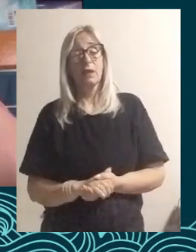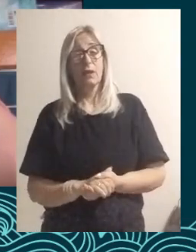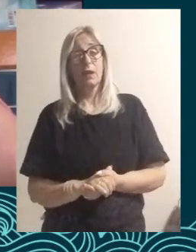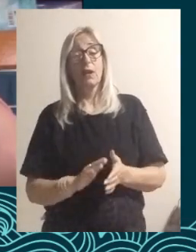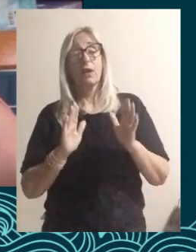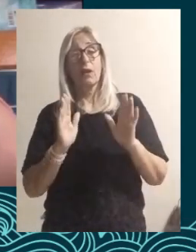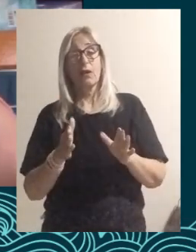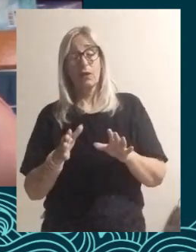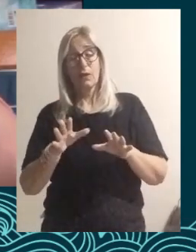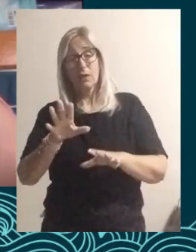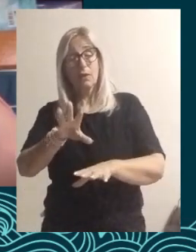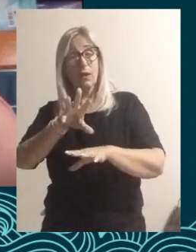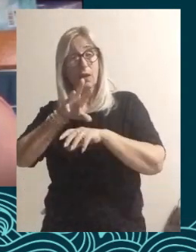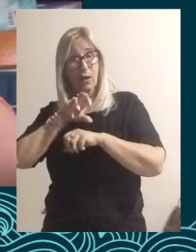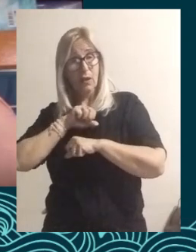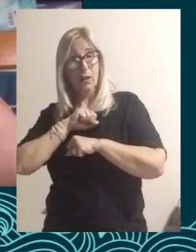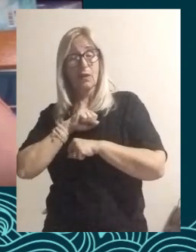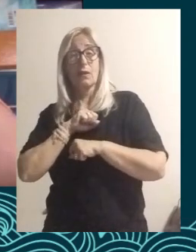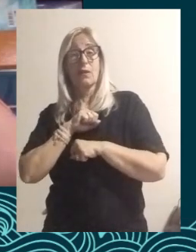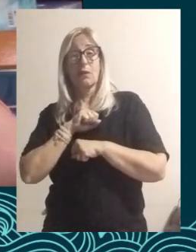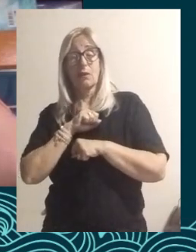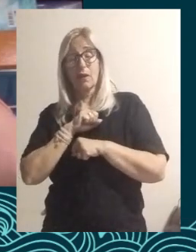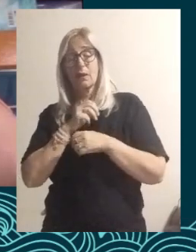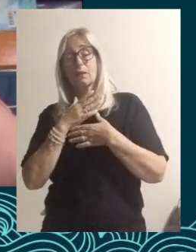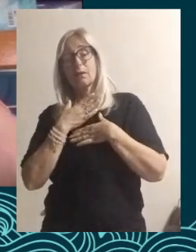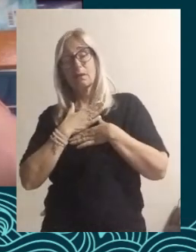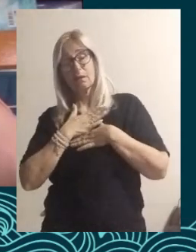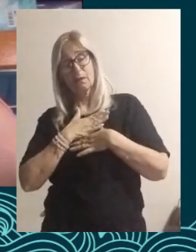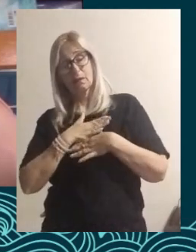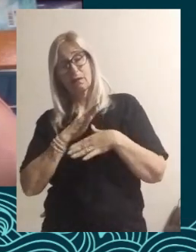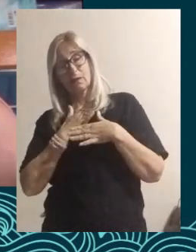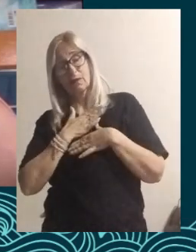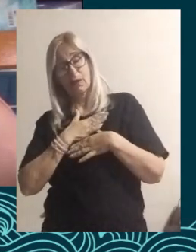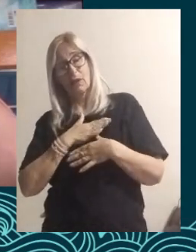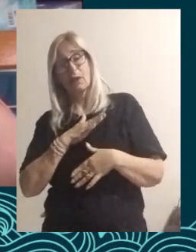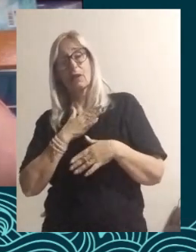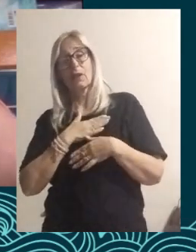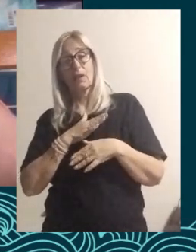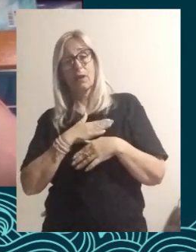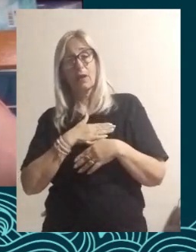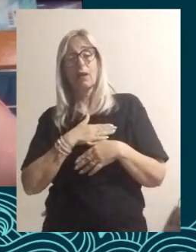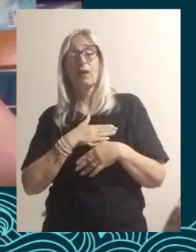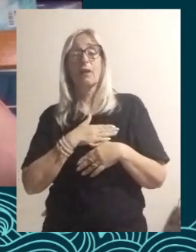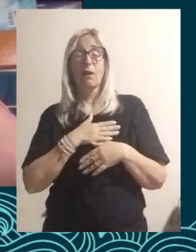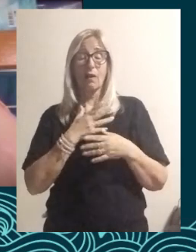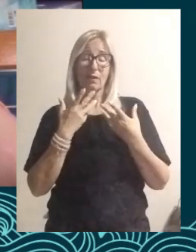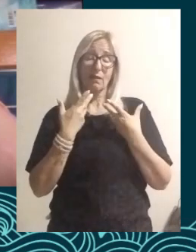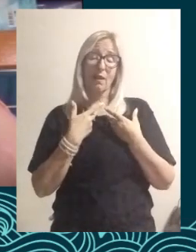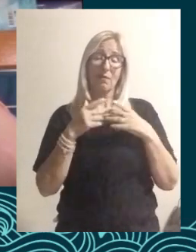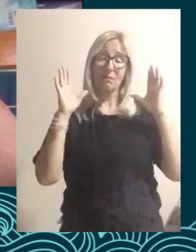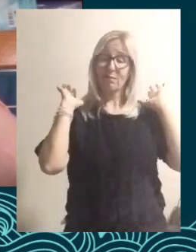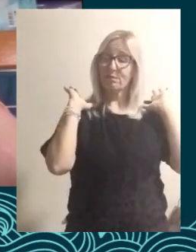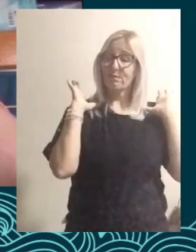E eu acho que hoje eu aceito mais o tédio, por exemplo. Eu gosto